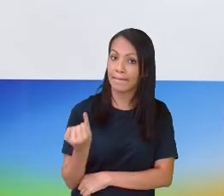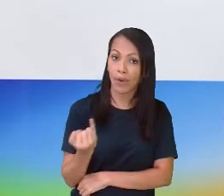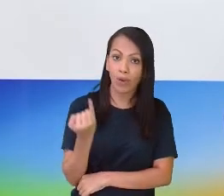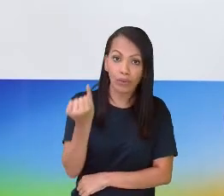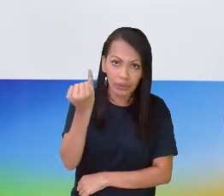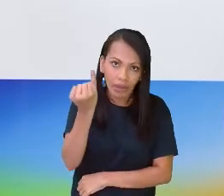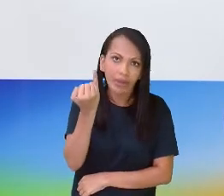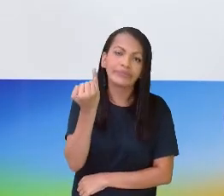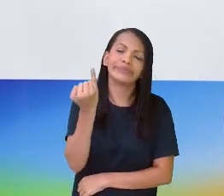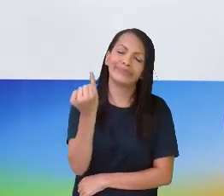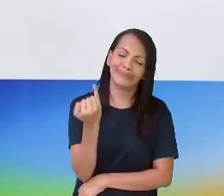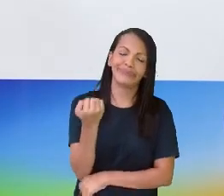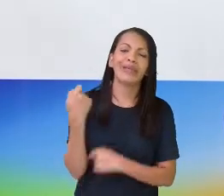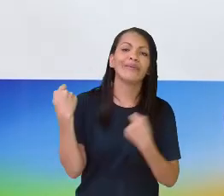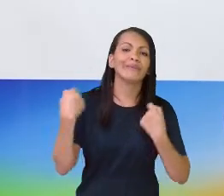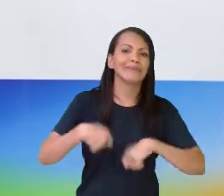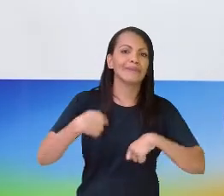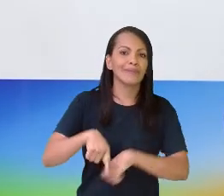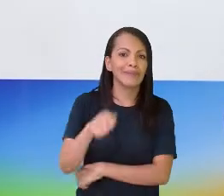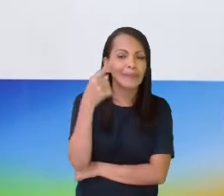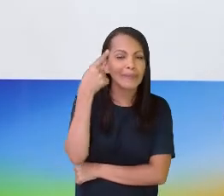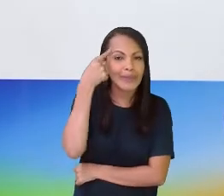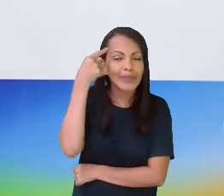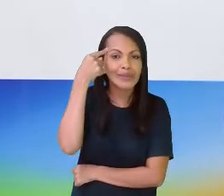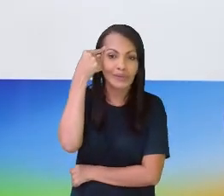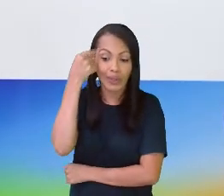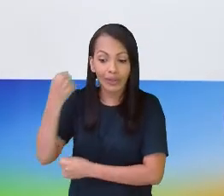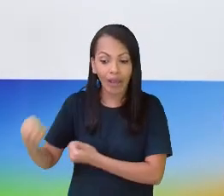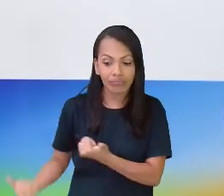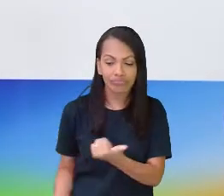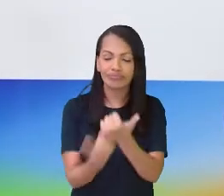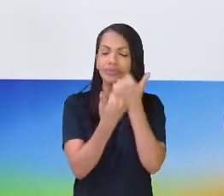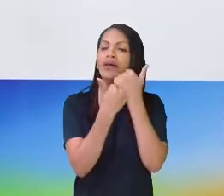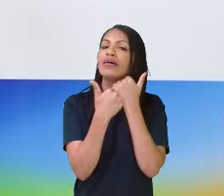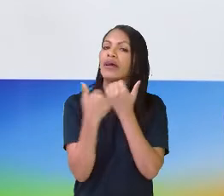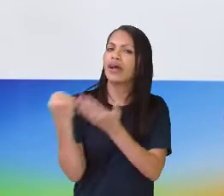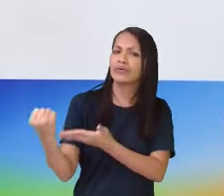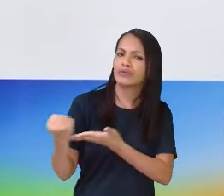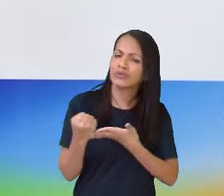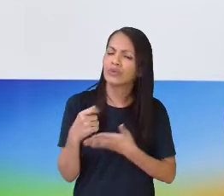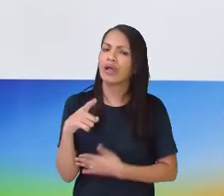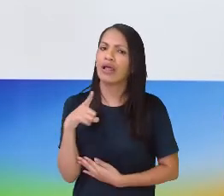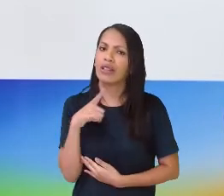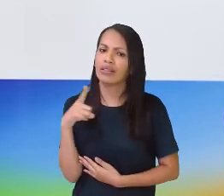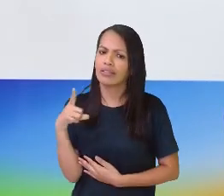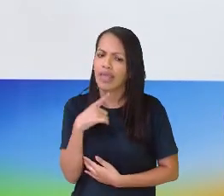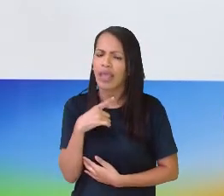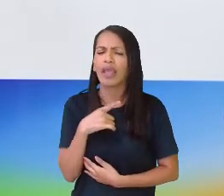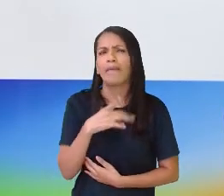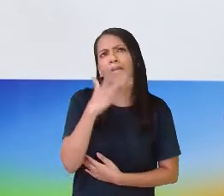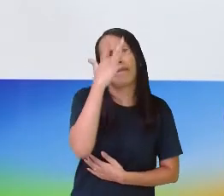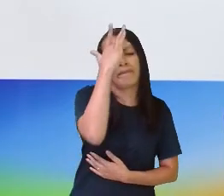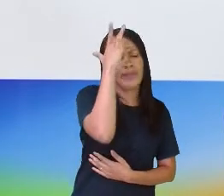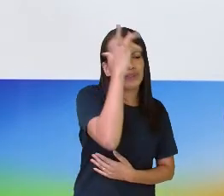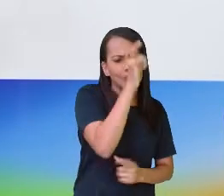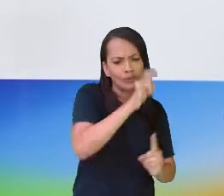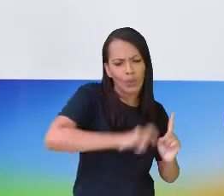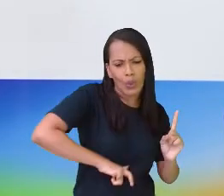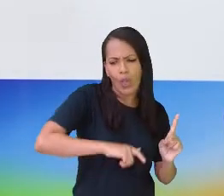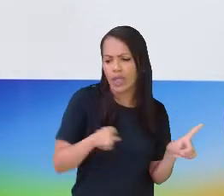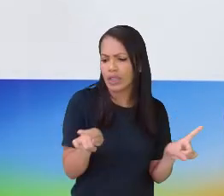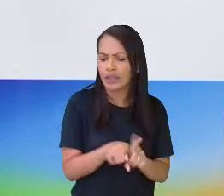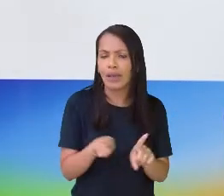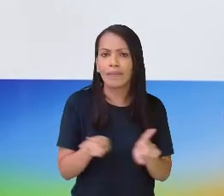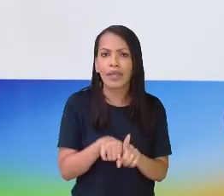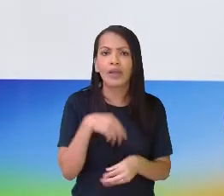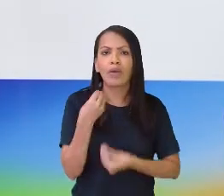relevantes. A gente precisa pensar nesse auxílio que a gente tem pessoal, né? Mas também o auxílio que a gente tem